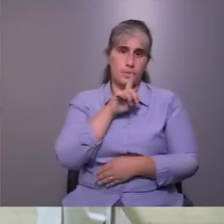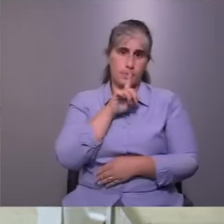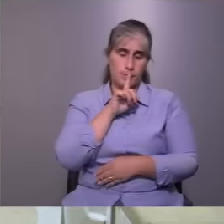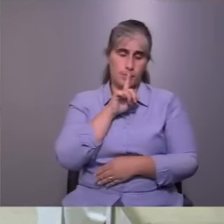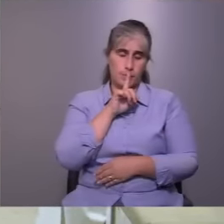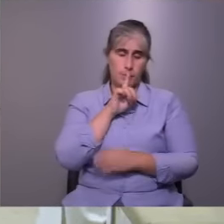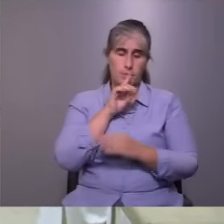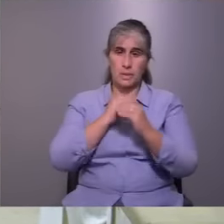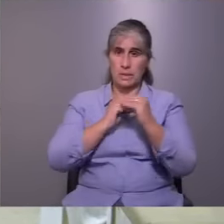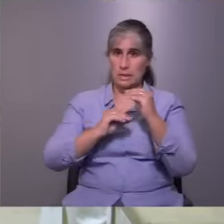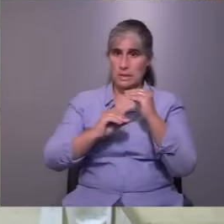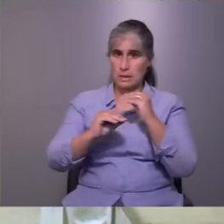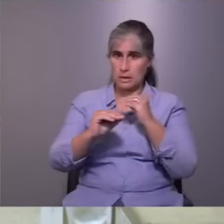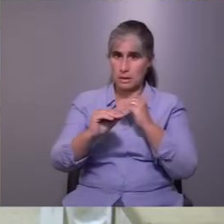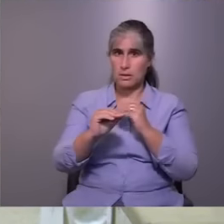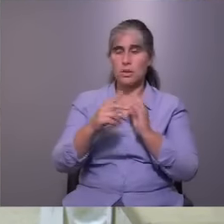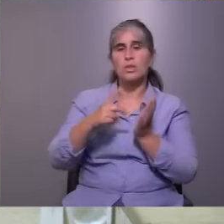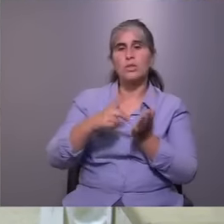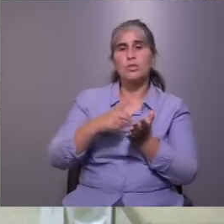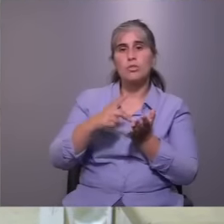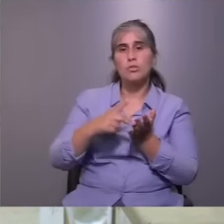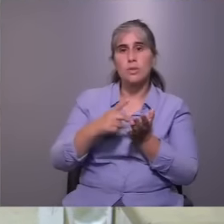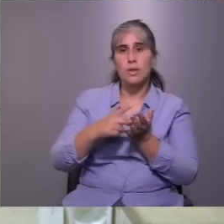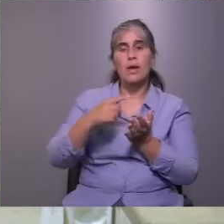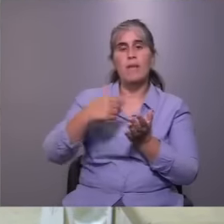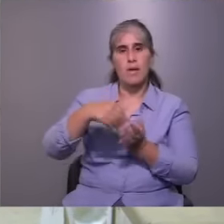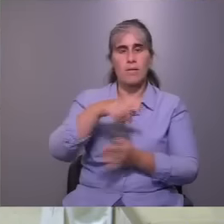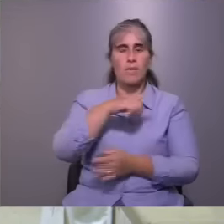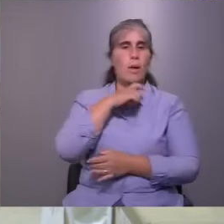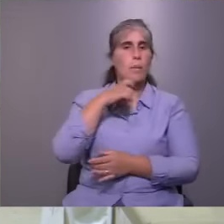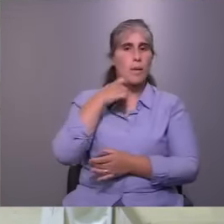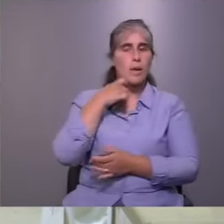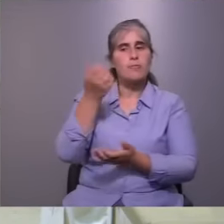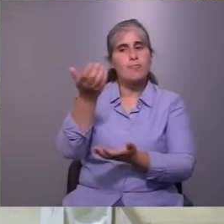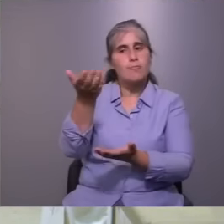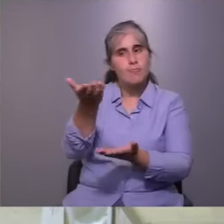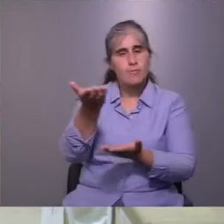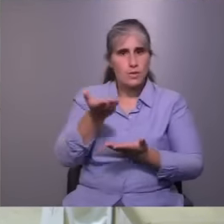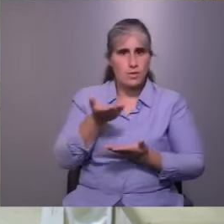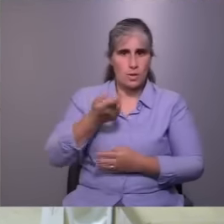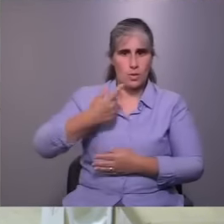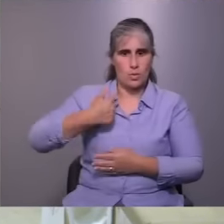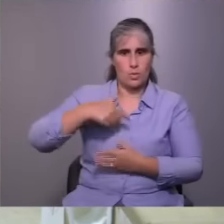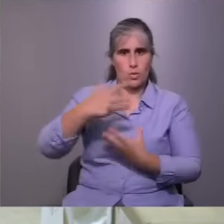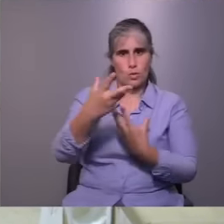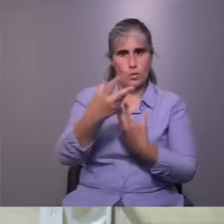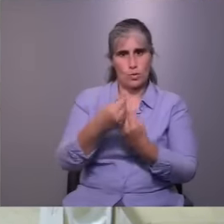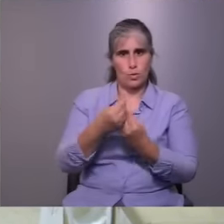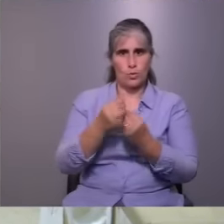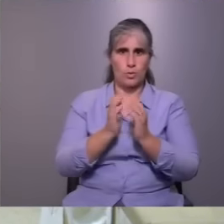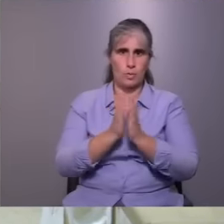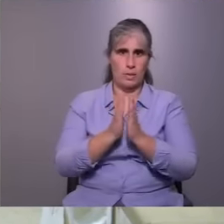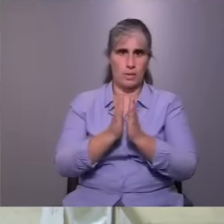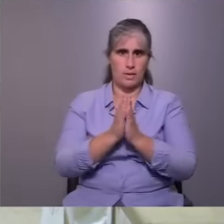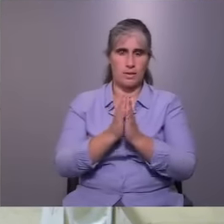este momento de oração. Em silêncio, aguardemos o convite para